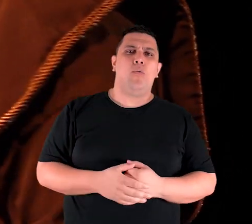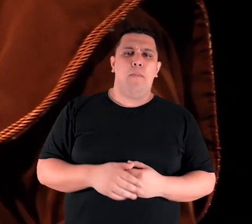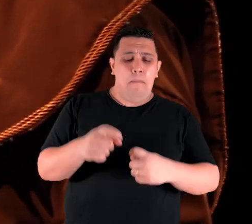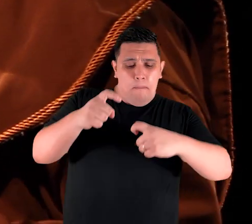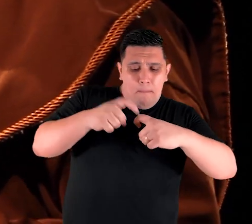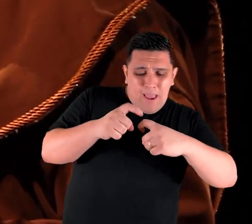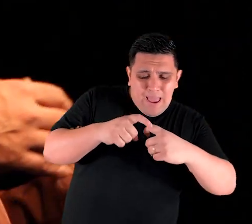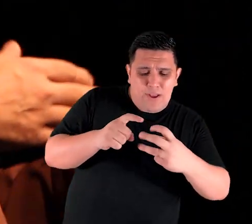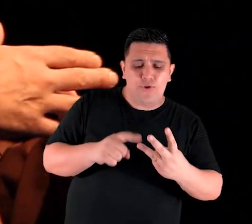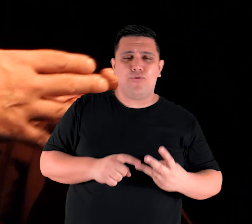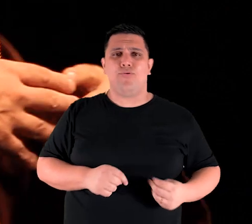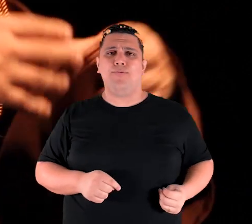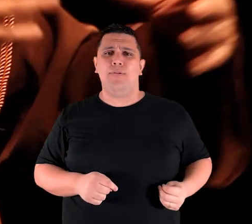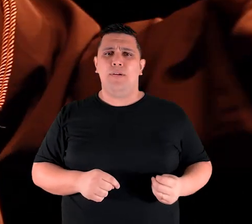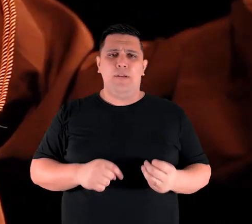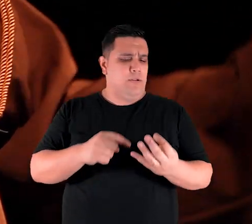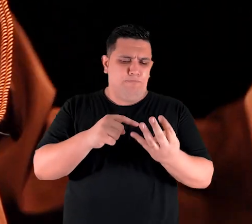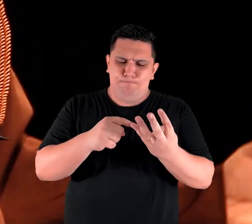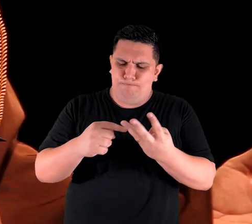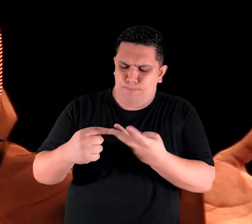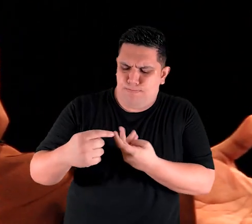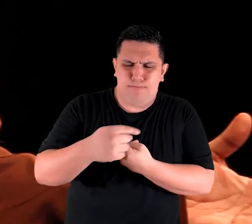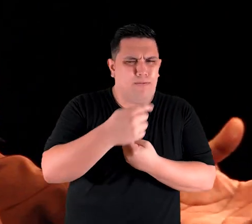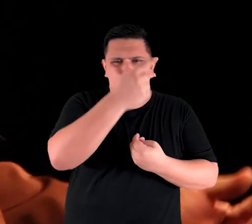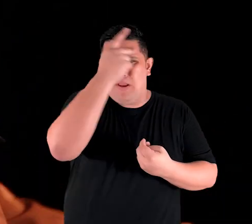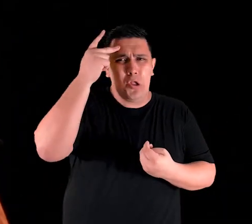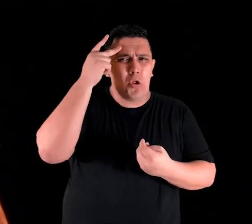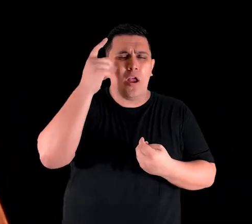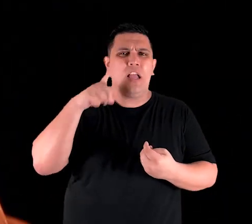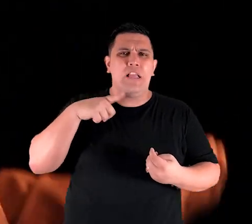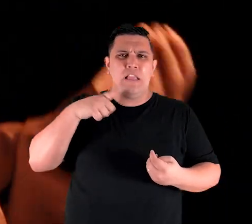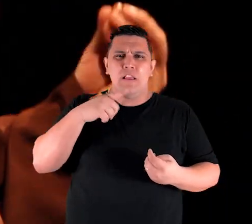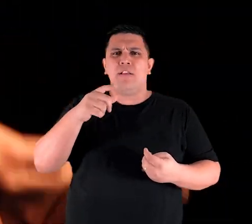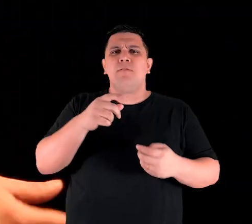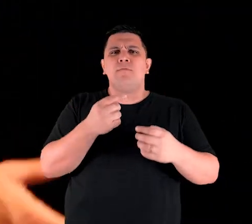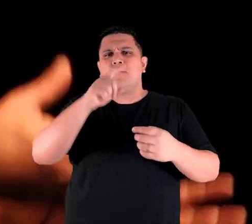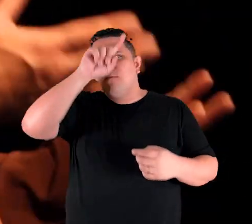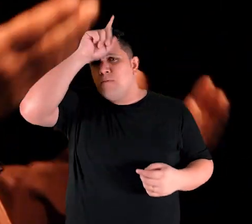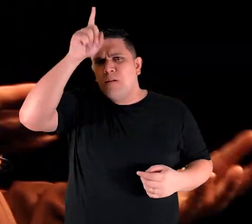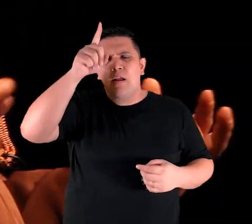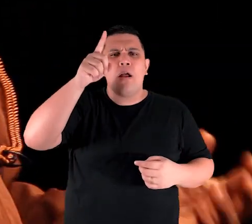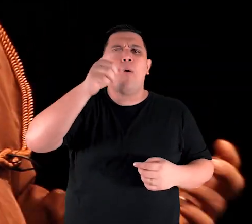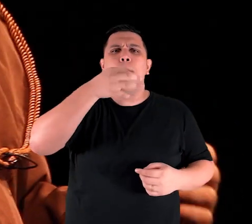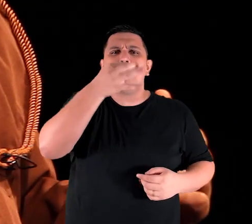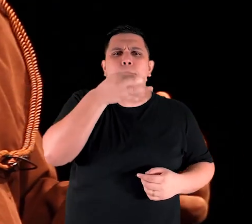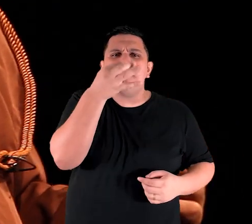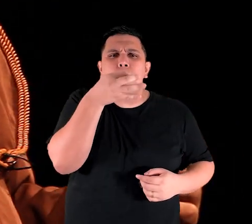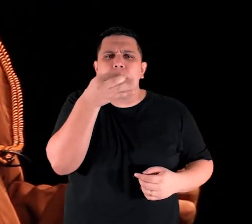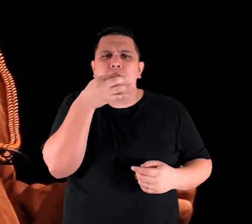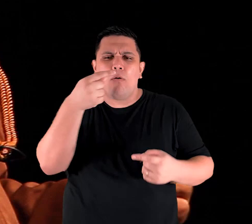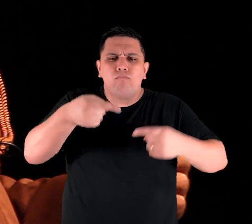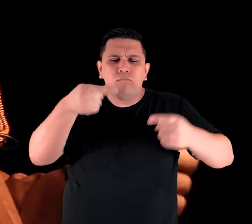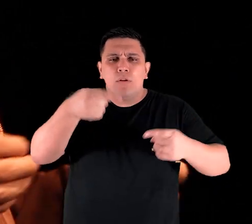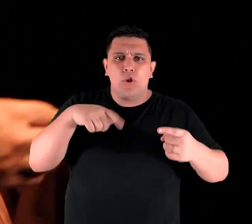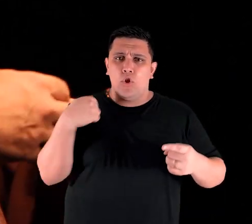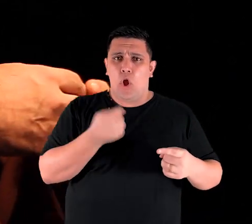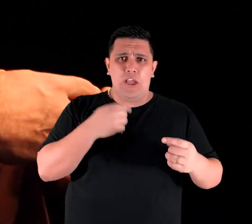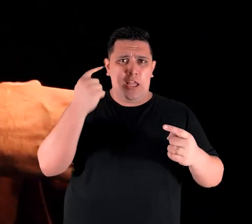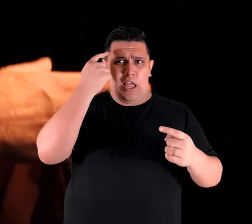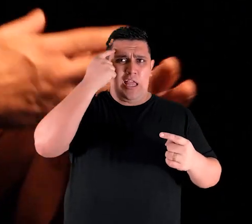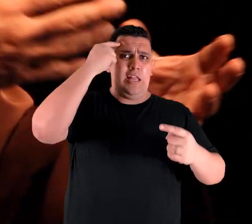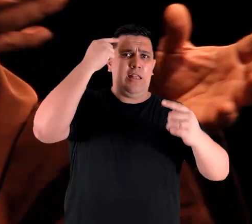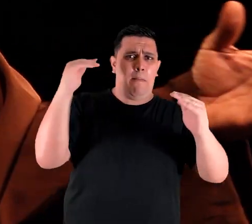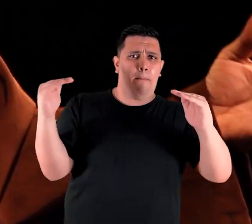médicos, diversos formadores de opinião, que tínhamos os mesmos ideais, os mesmos objetivos. Nós